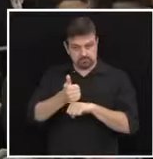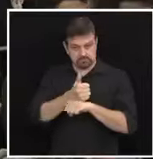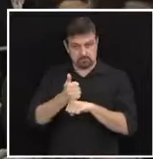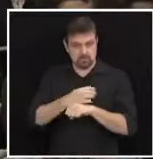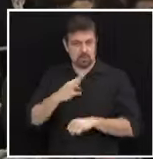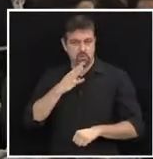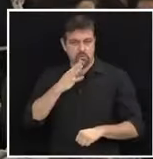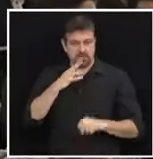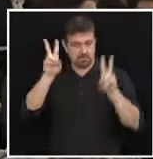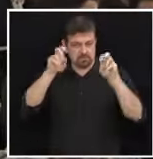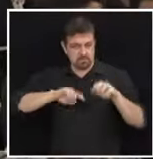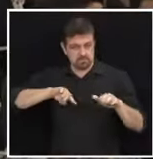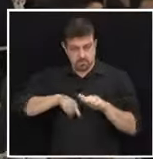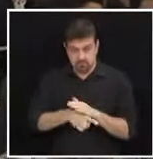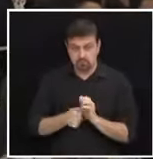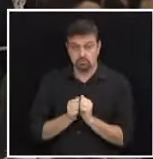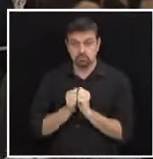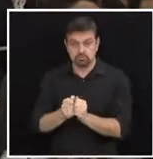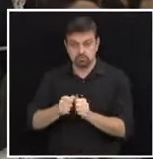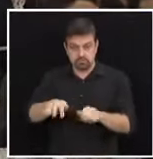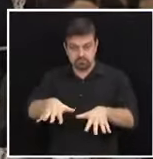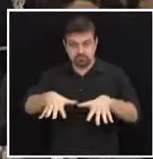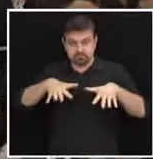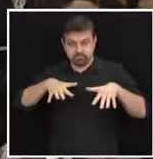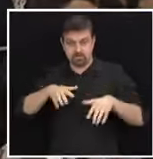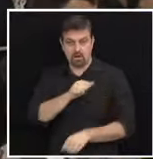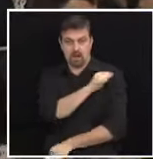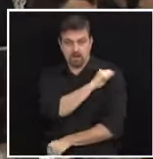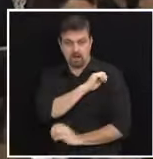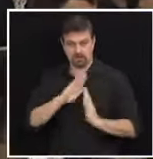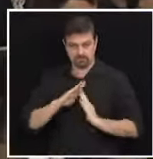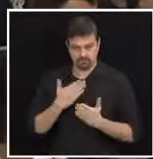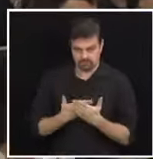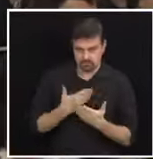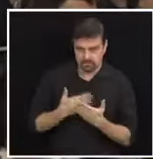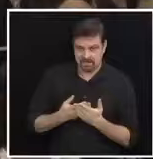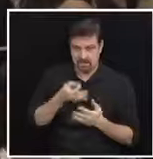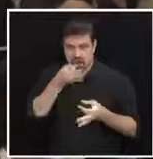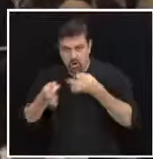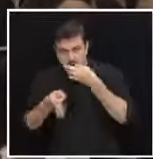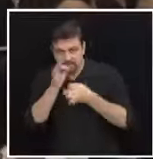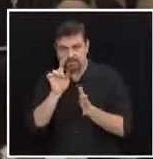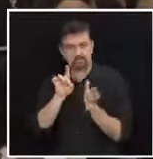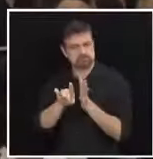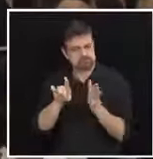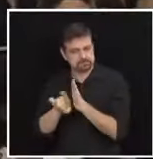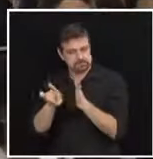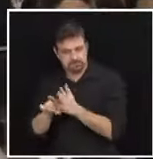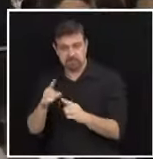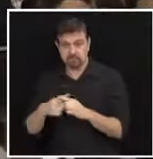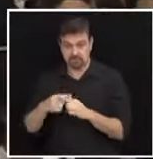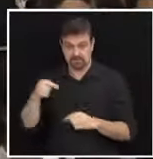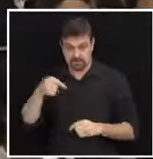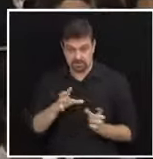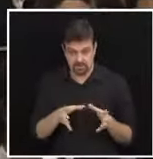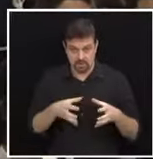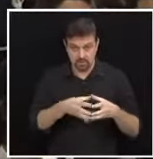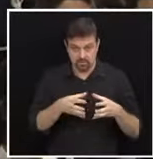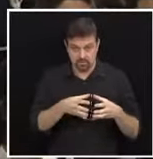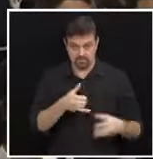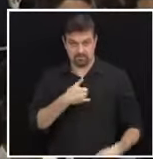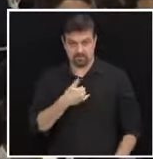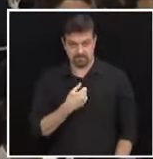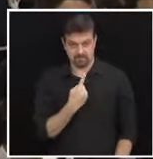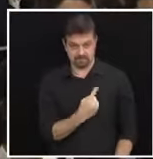mas essa plateia linda que está aqui comigo, que vão debater também sobre esse assunto, porque afinal eles têm essa idade aí,